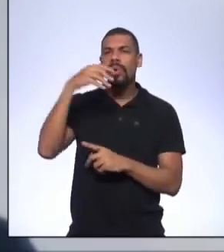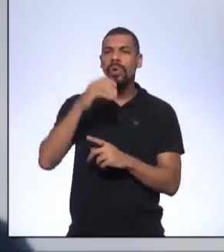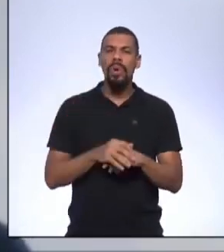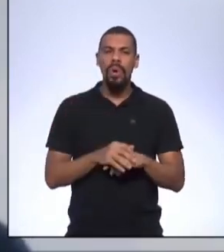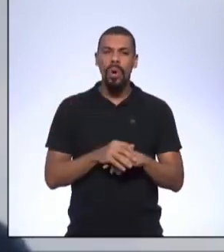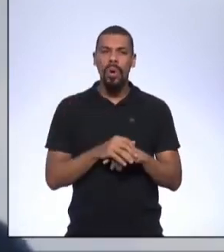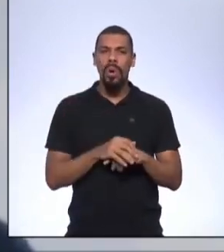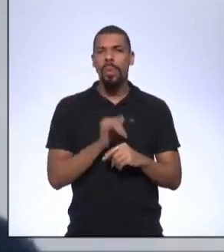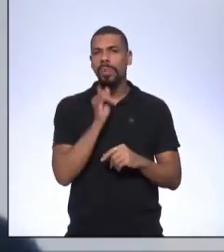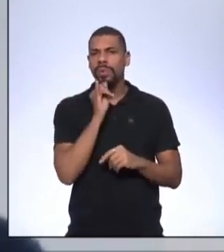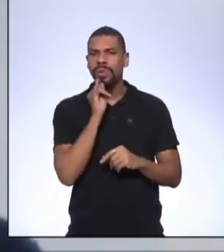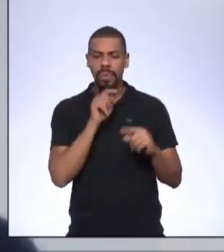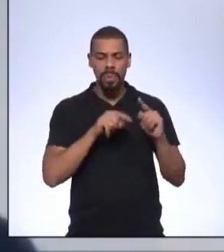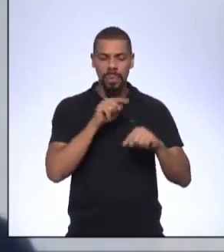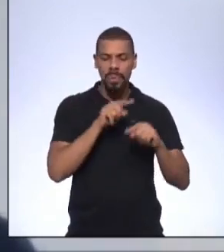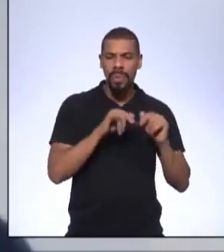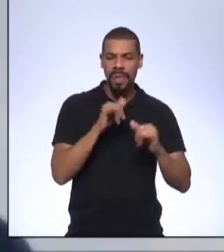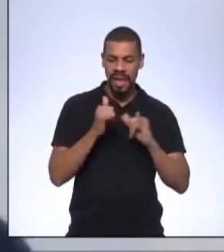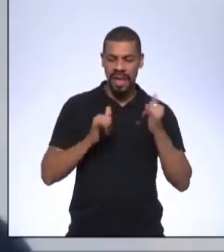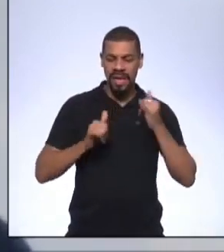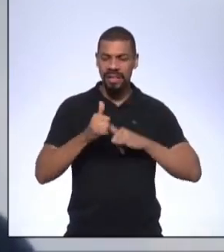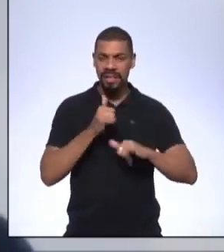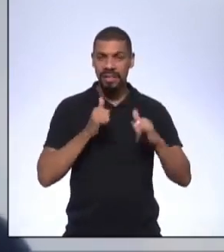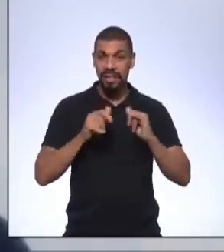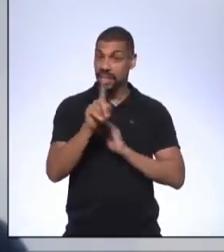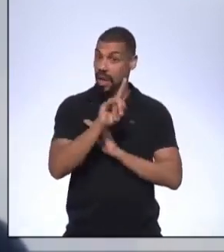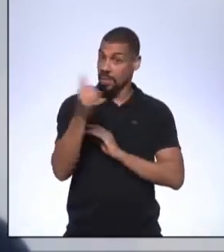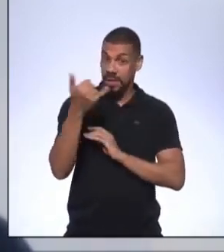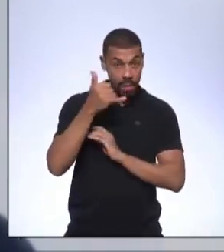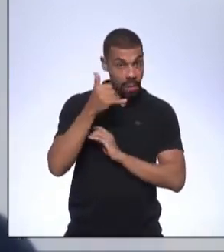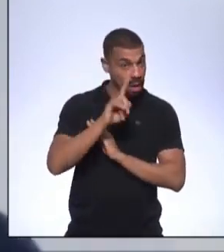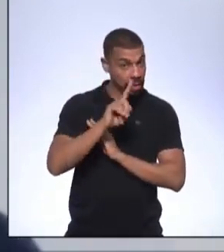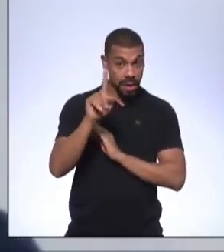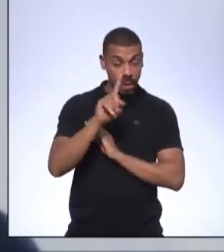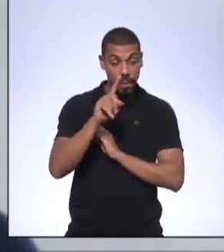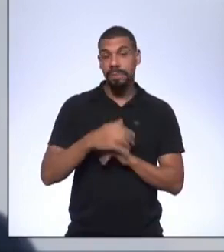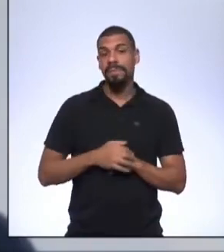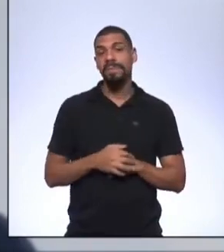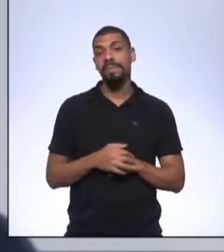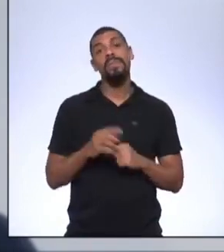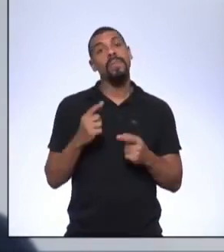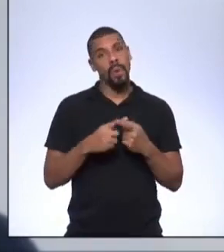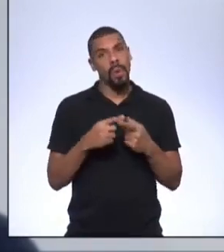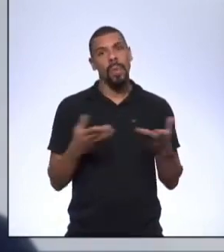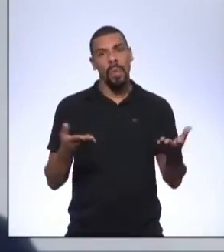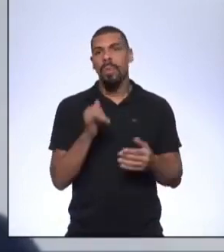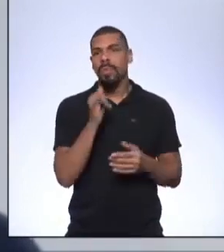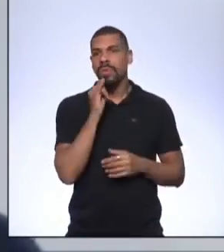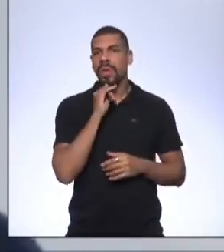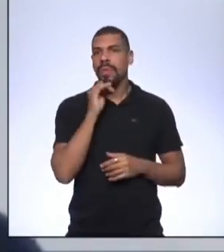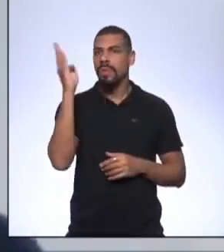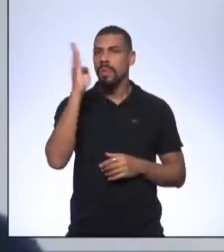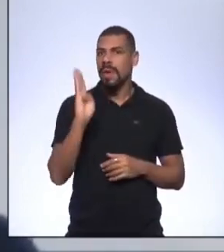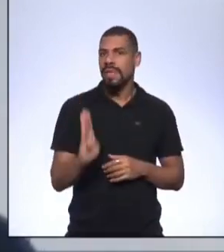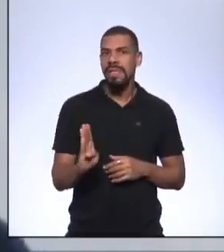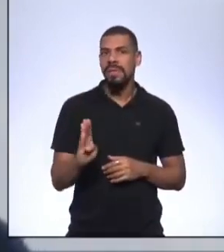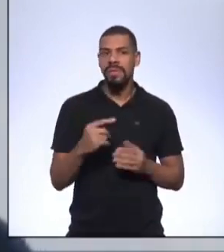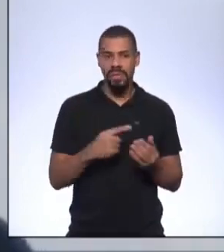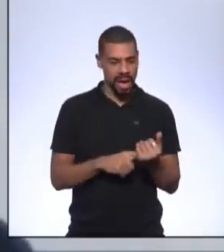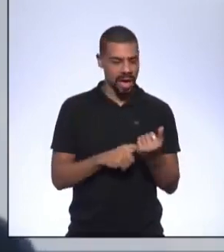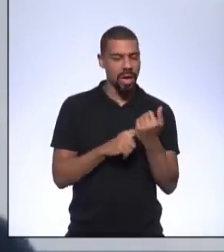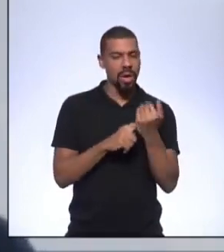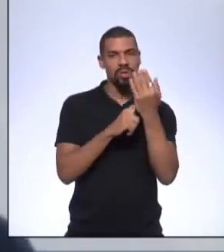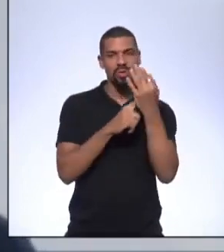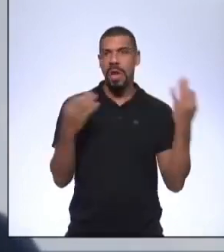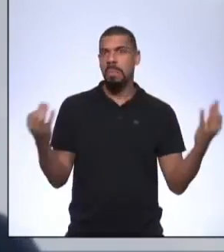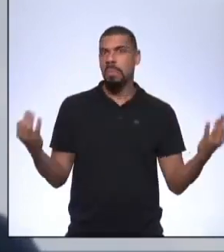pilha, coisinha que é a energia elétrica, não estou falando de celular, né? Até porque o Brasil não tem indústria de tecnologia assim de